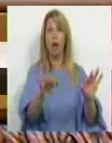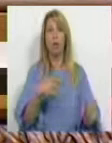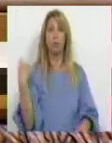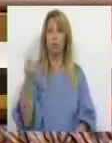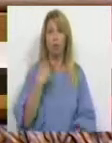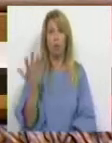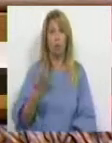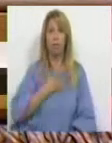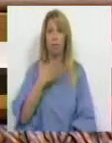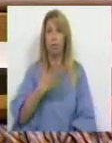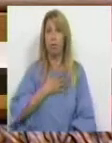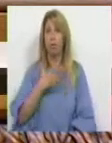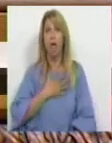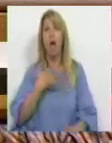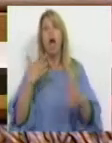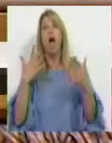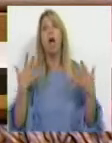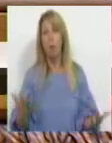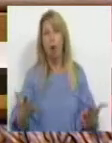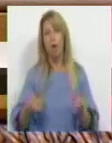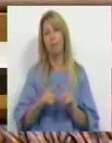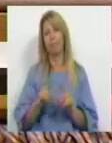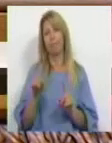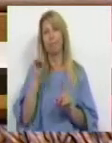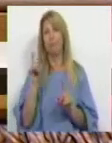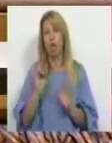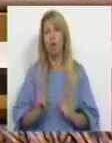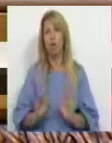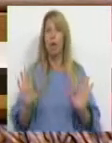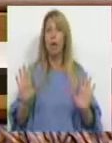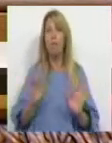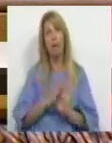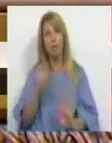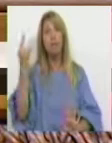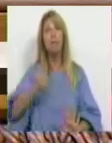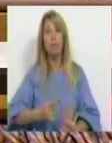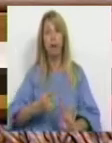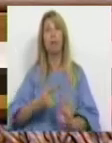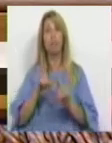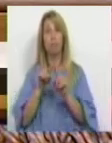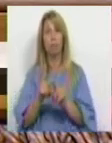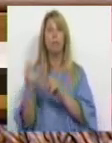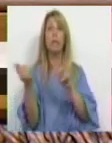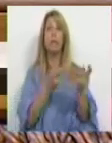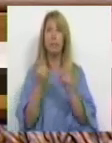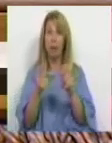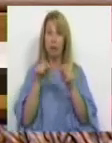queremos questionar para já, mas que deve ser objeto de debate no Parlamento e na opinião